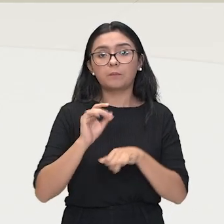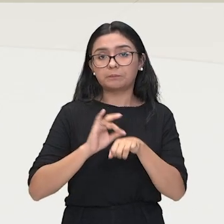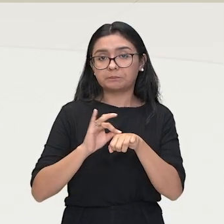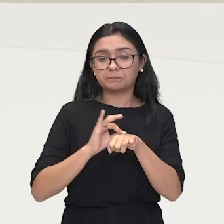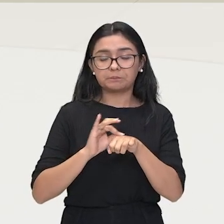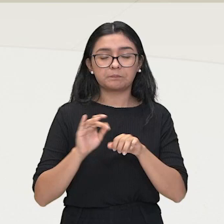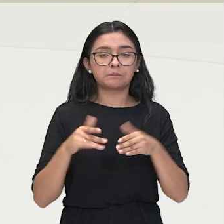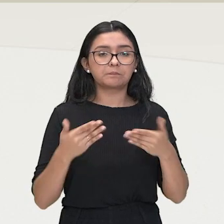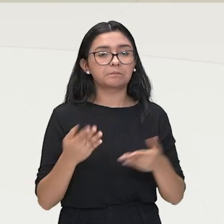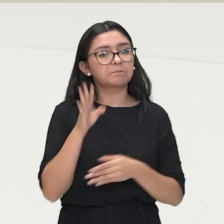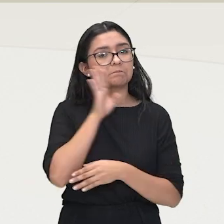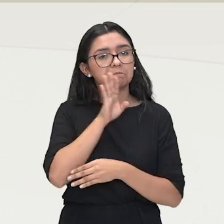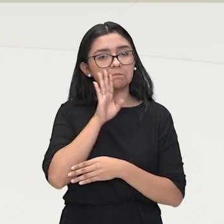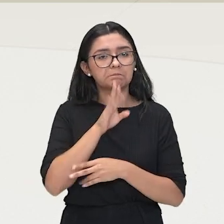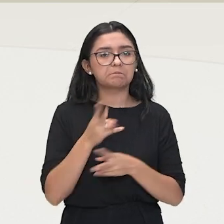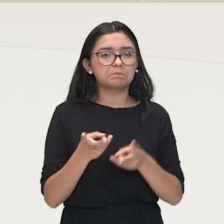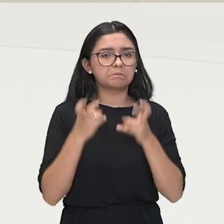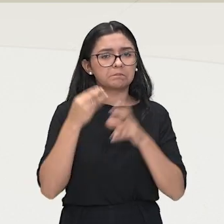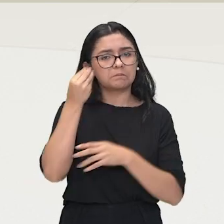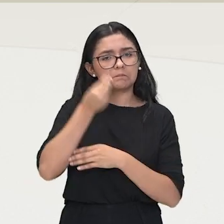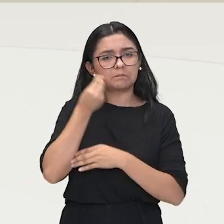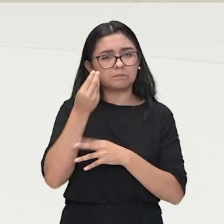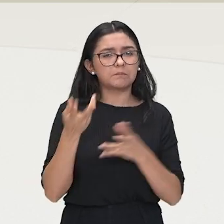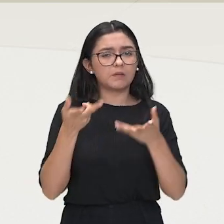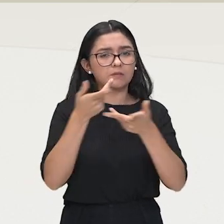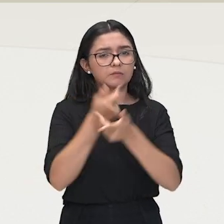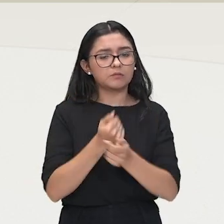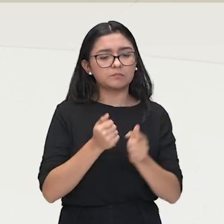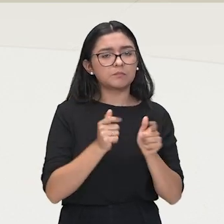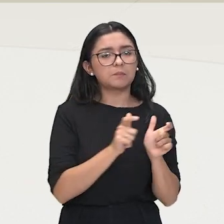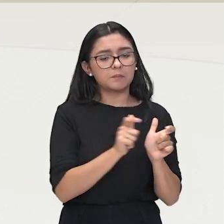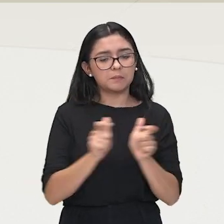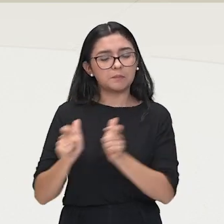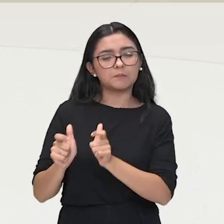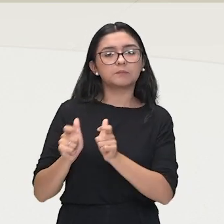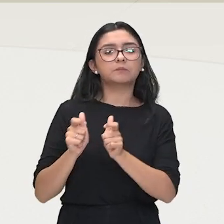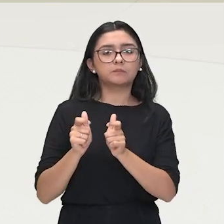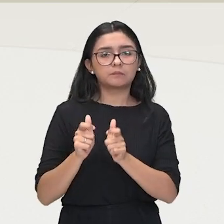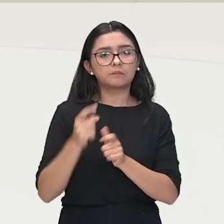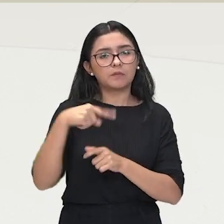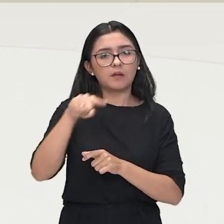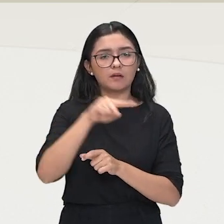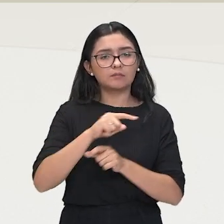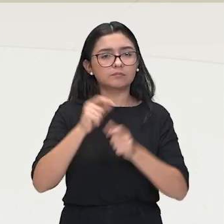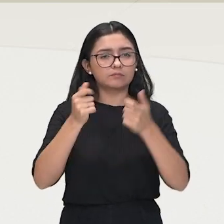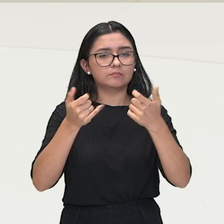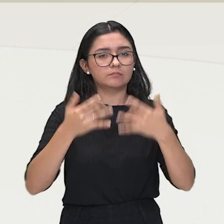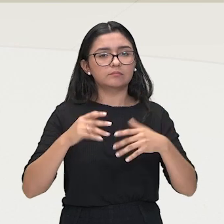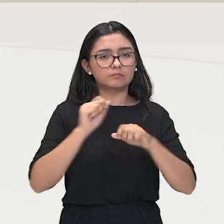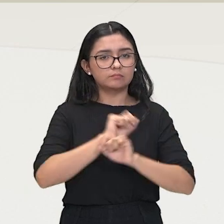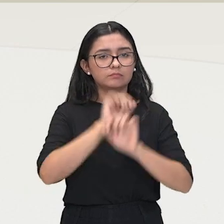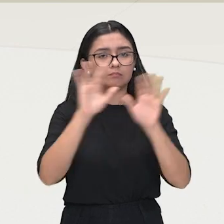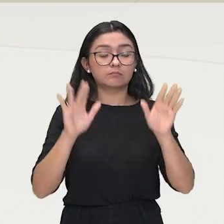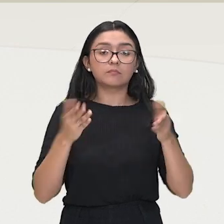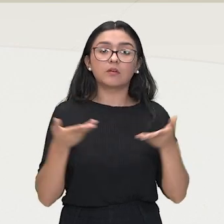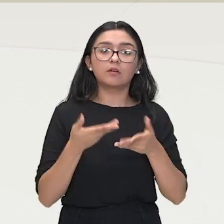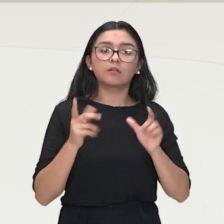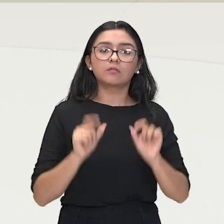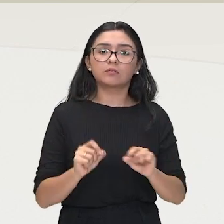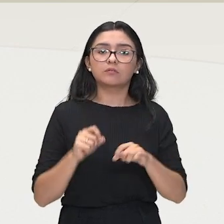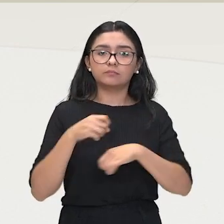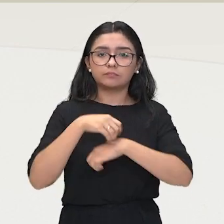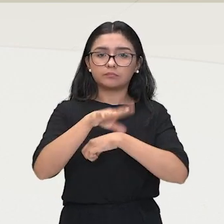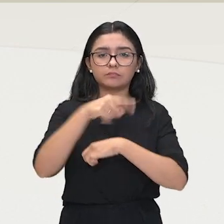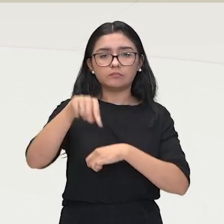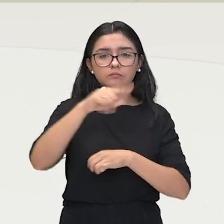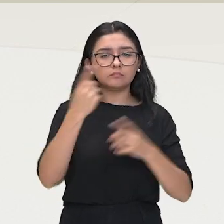Que legal, né, pessoal? Que experimento maravilhoso aí para iluminar a mente de vocês. E aí eu gostaria até de deixar aqui um desafio